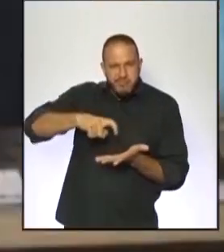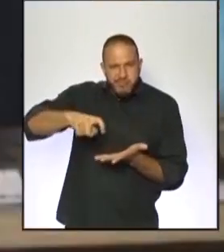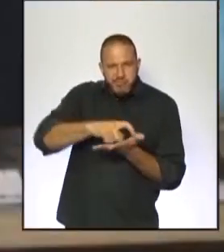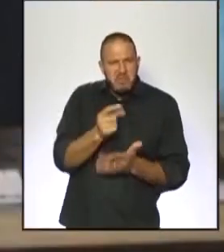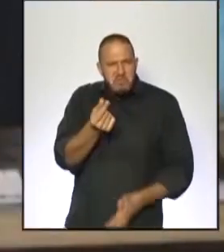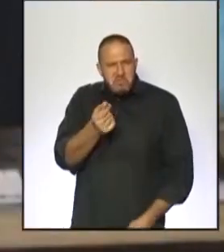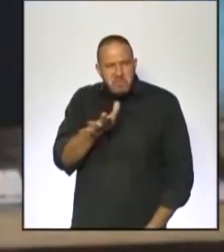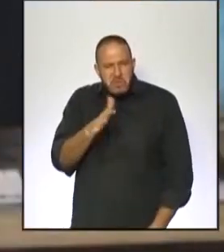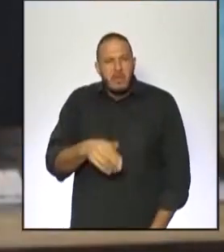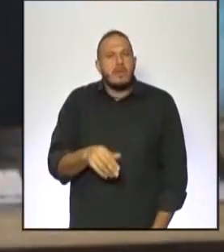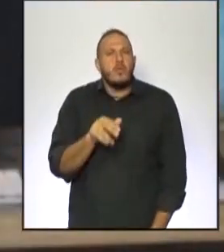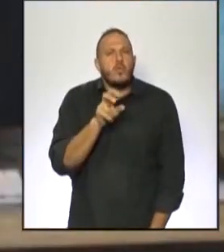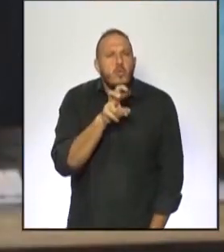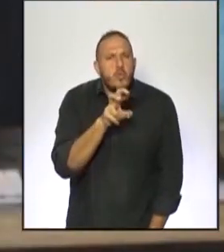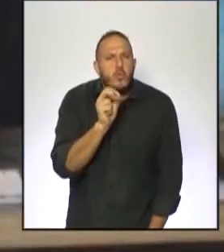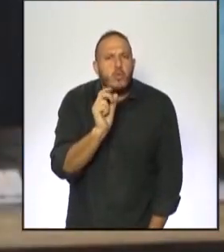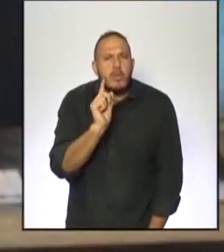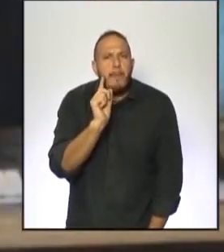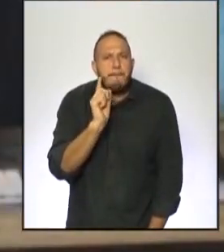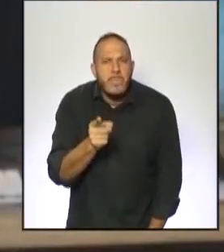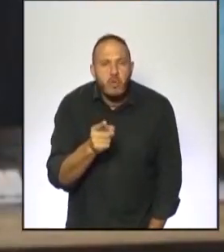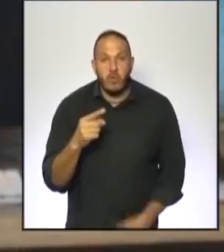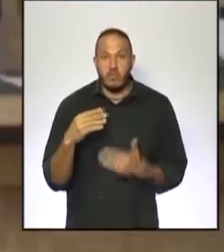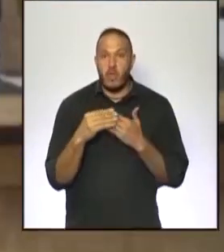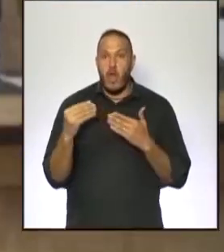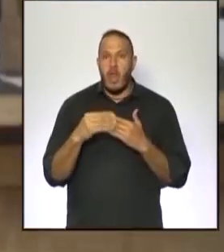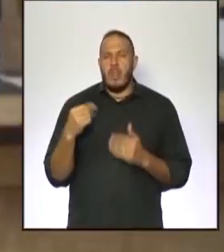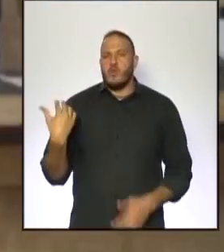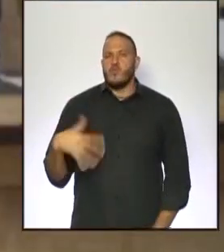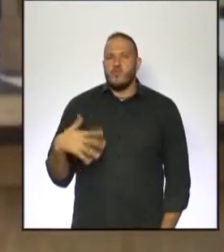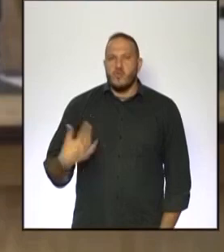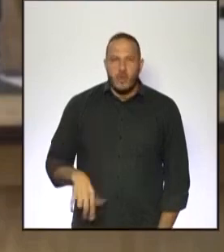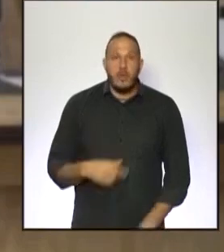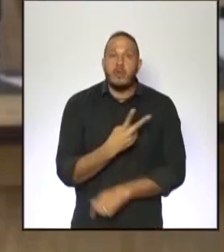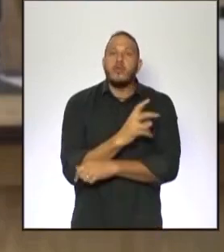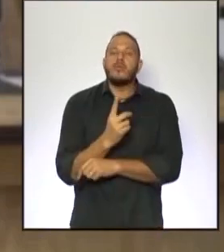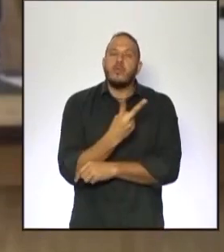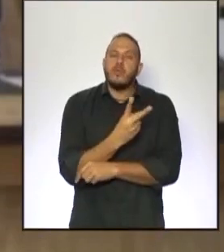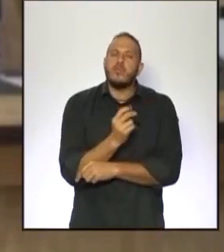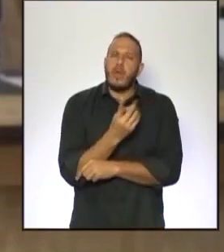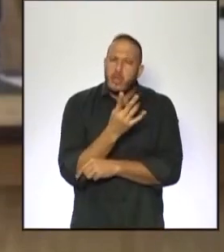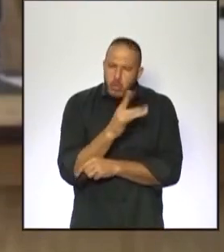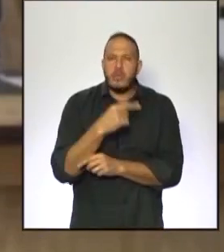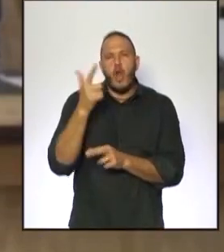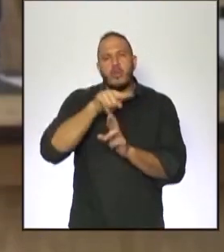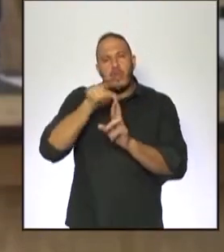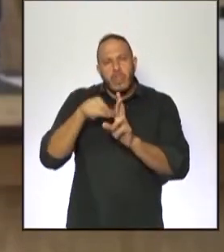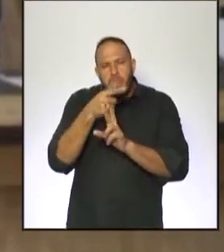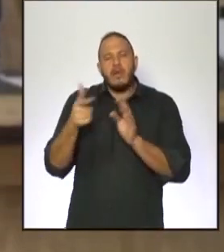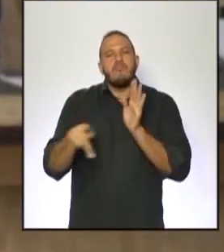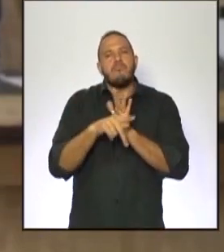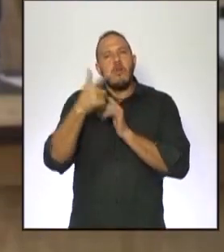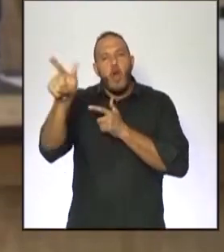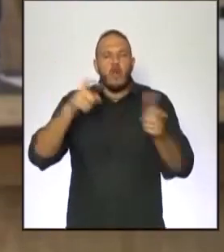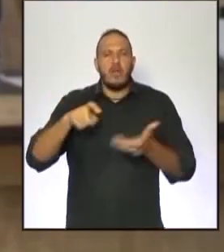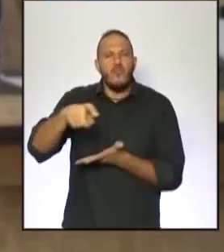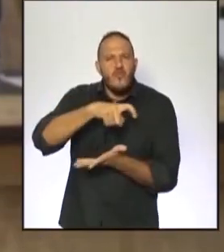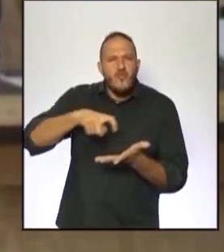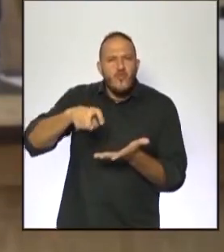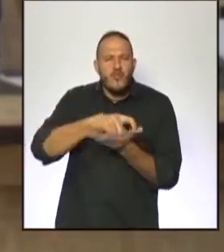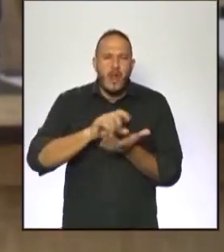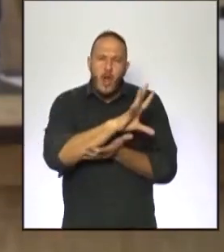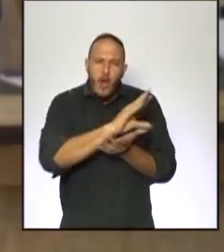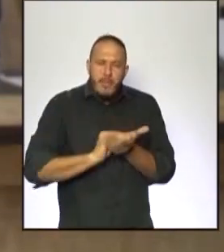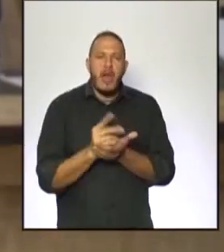custava $50 mil. Em 2014, várias patentes de algumas impressoras 3D expiraram e